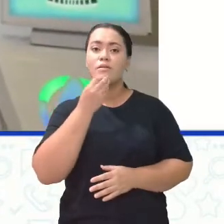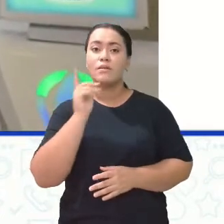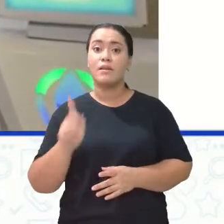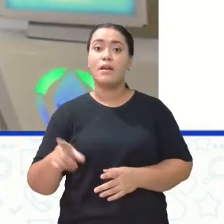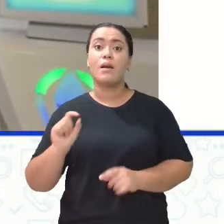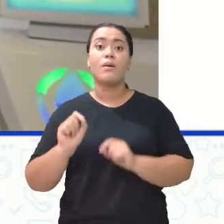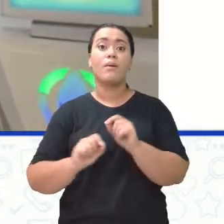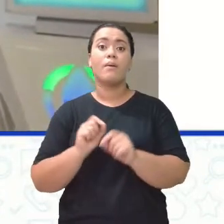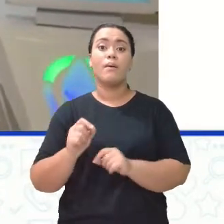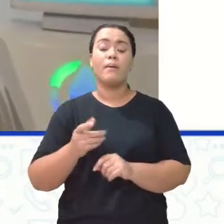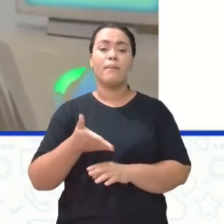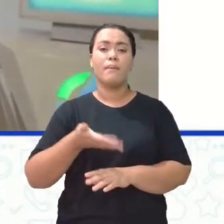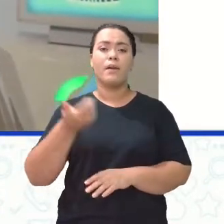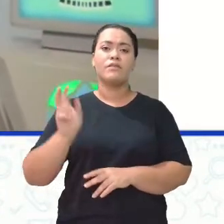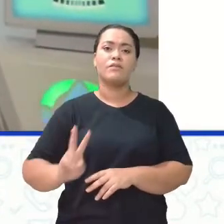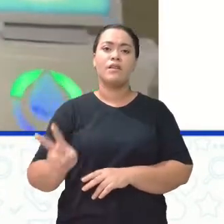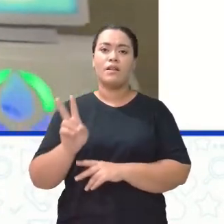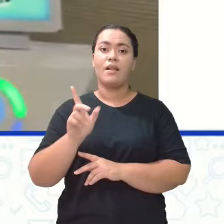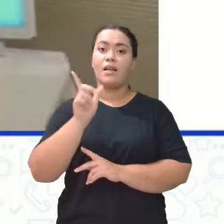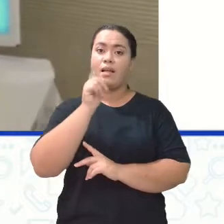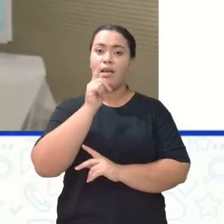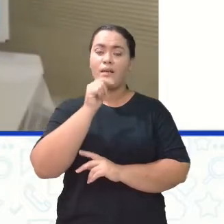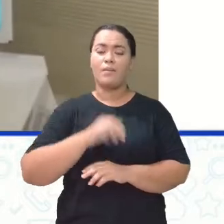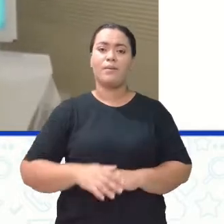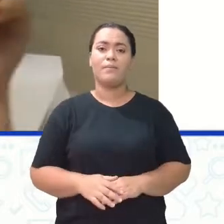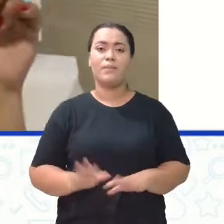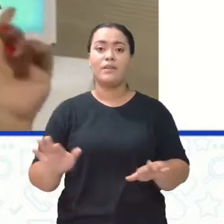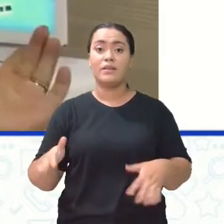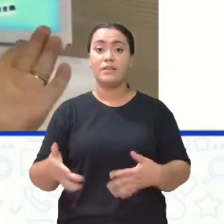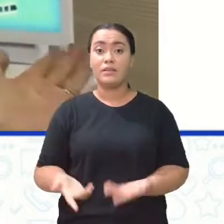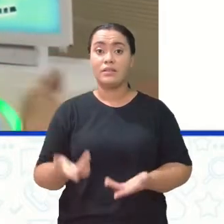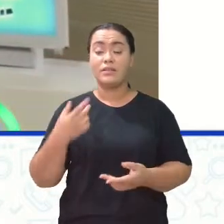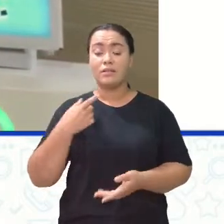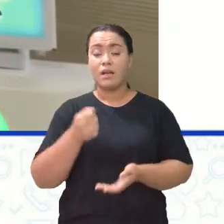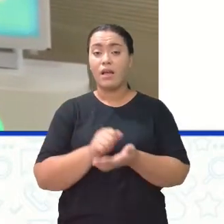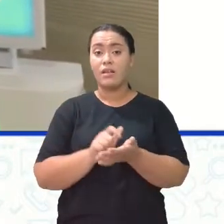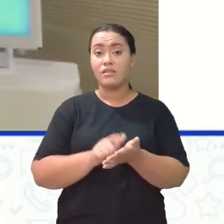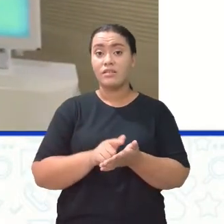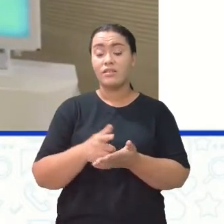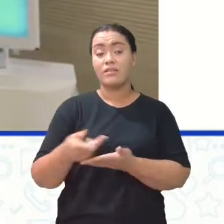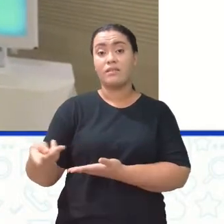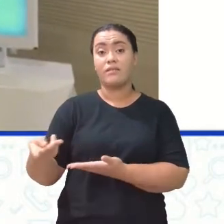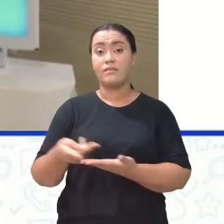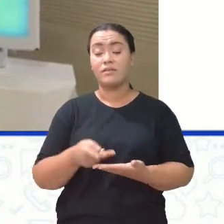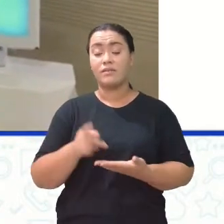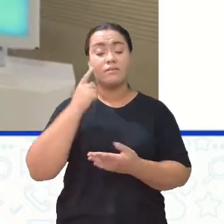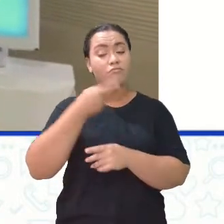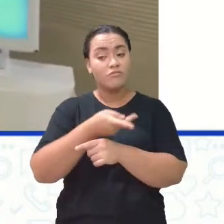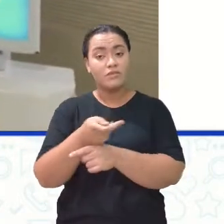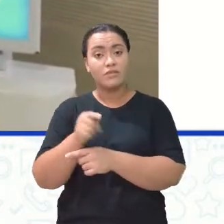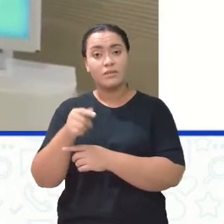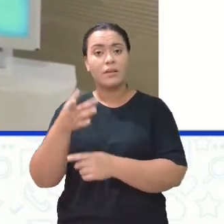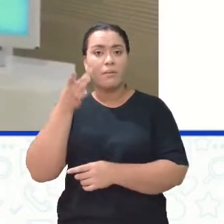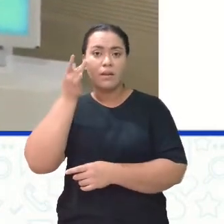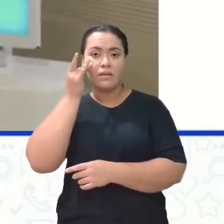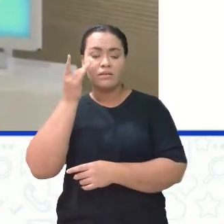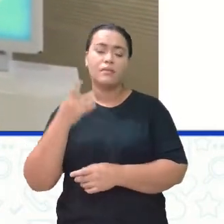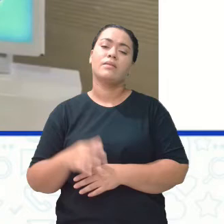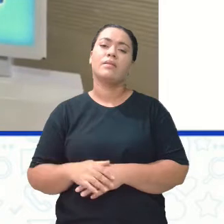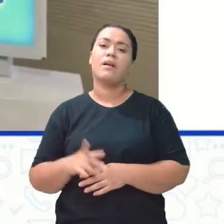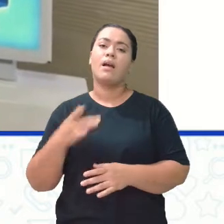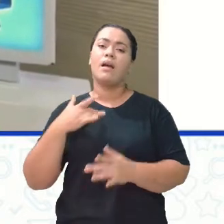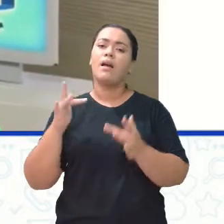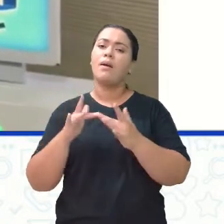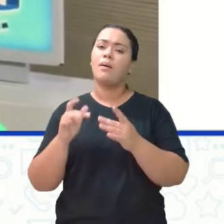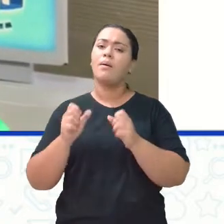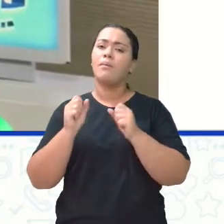precioso do planeta. E para agendar uma visita presencial aqui e conhecer de perto o nosso museu, é só entrar em contato com